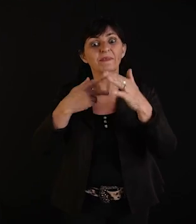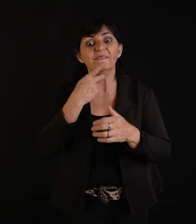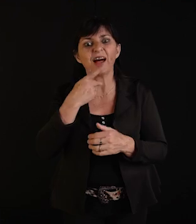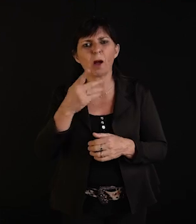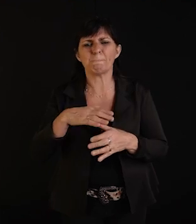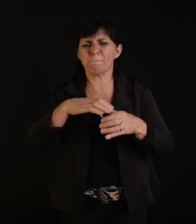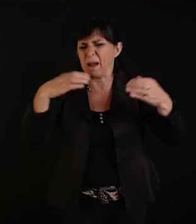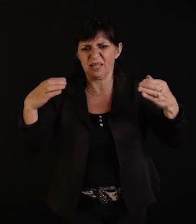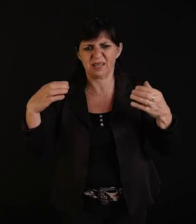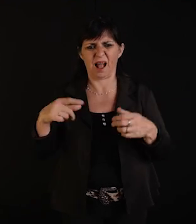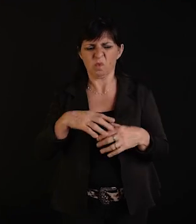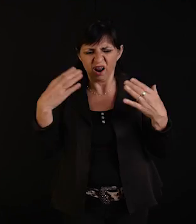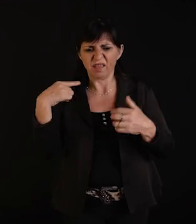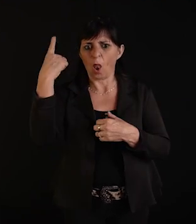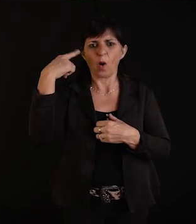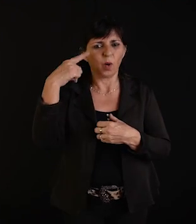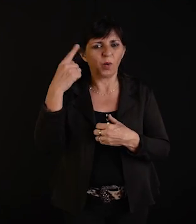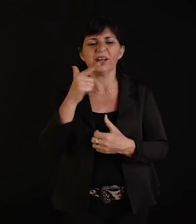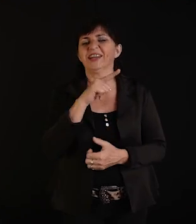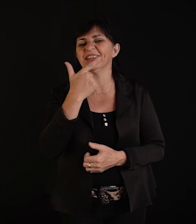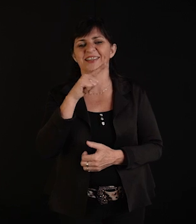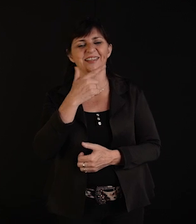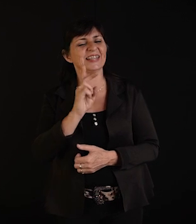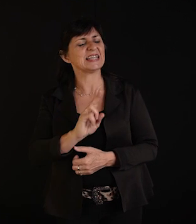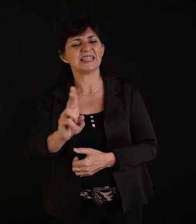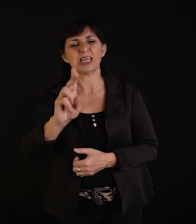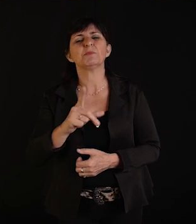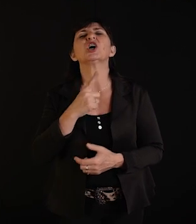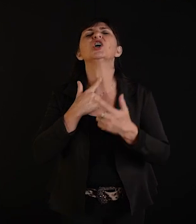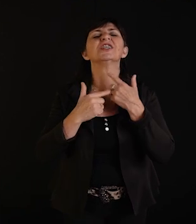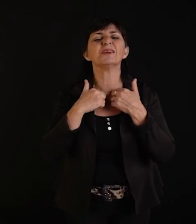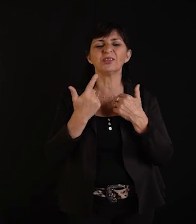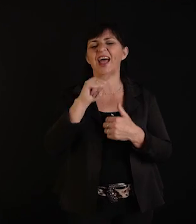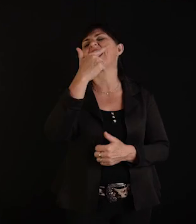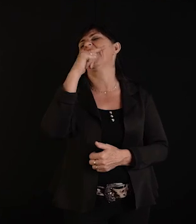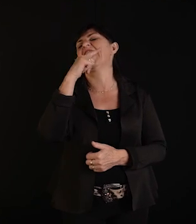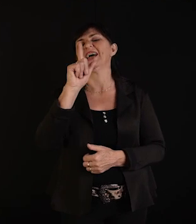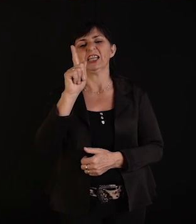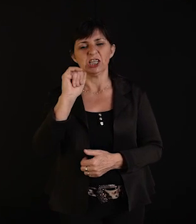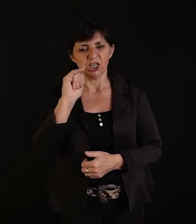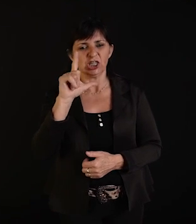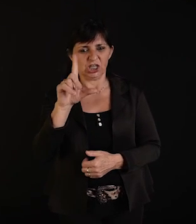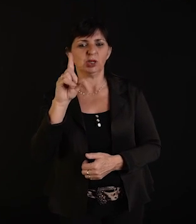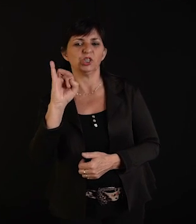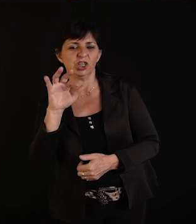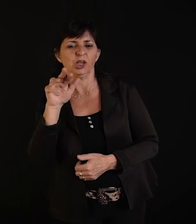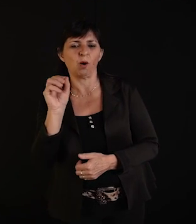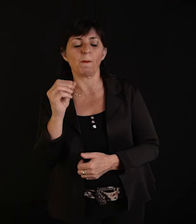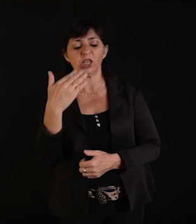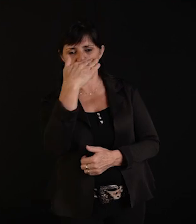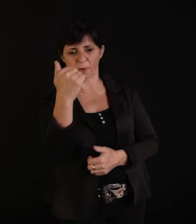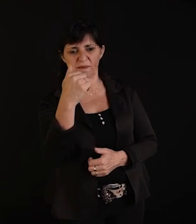Louco, né? É uma coisa engraçada, eu sempre tive queda para humor também, o Gildinho sempre me chamou para contar